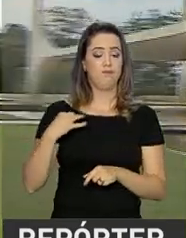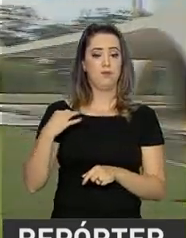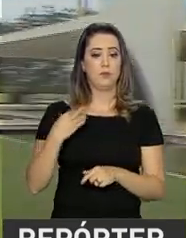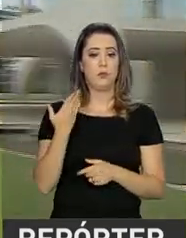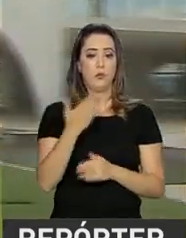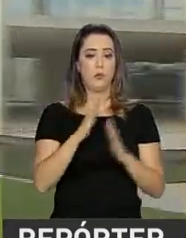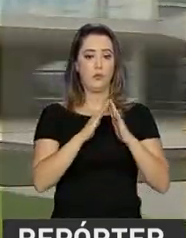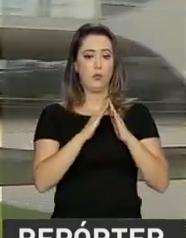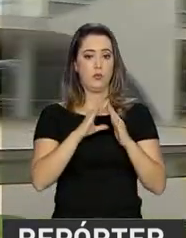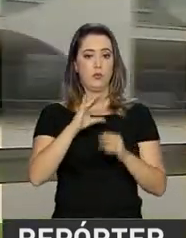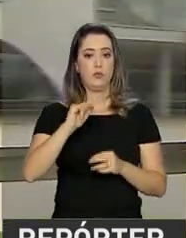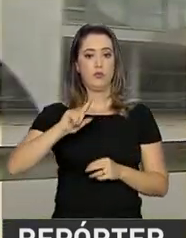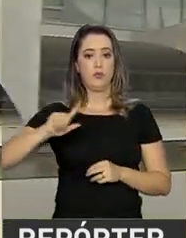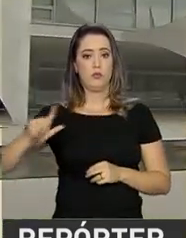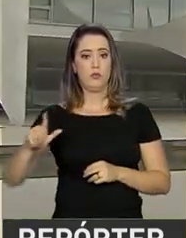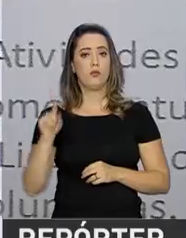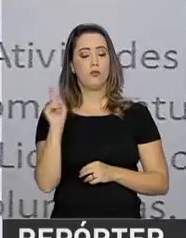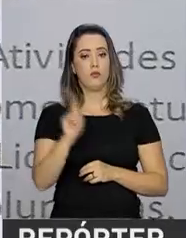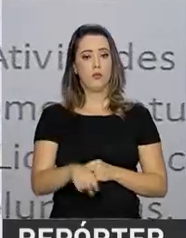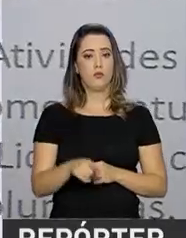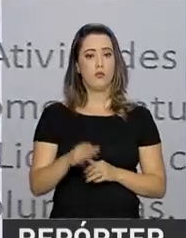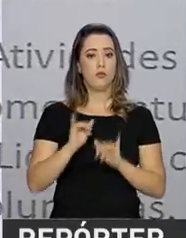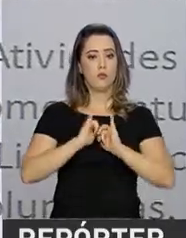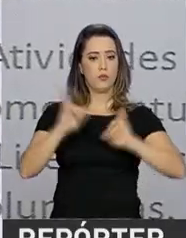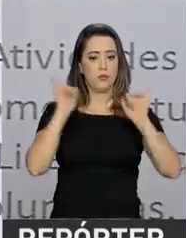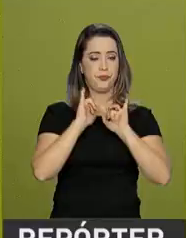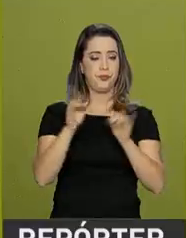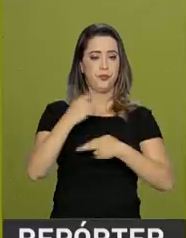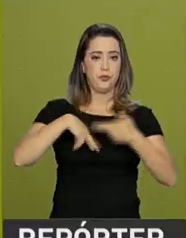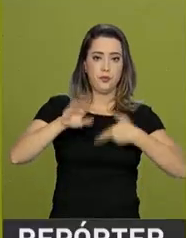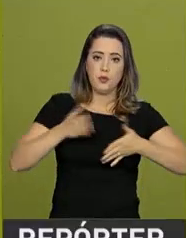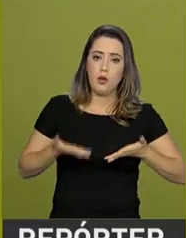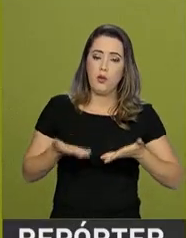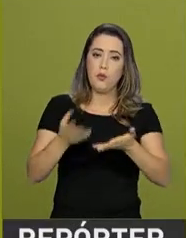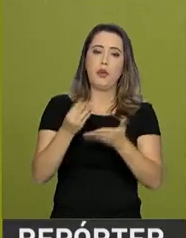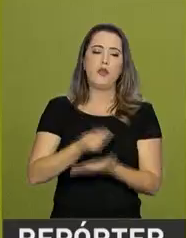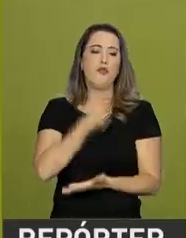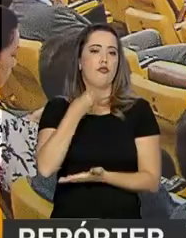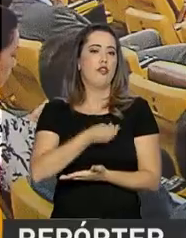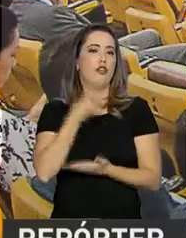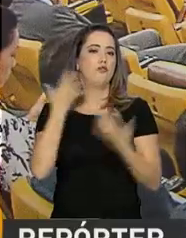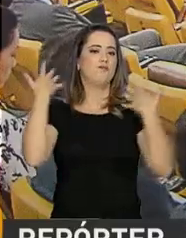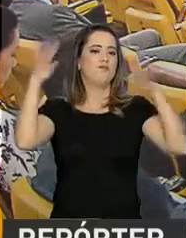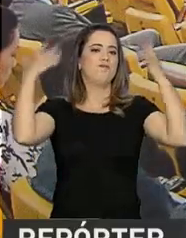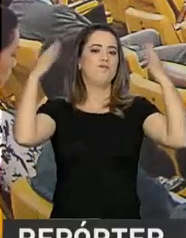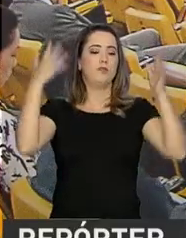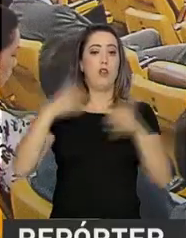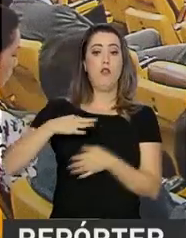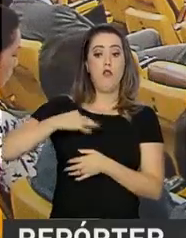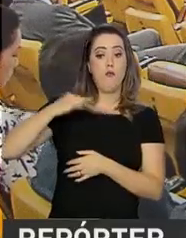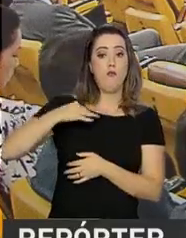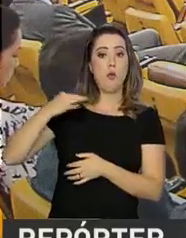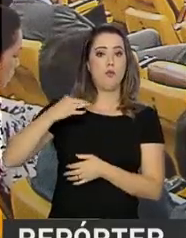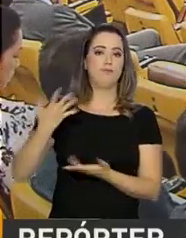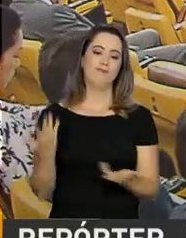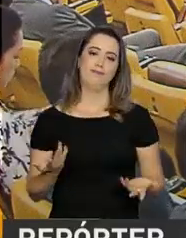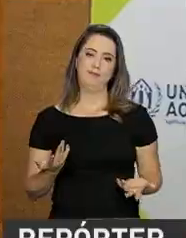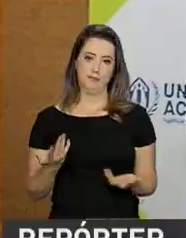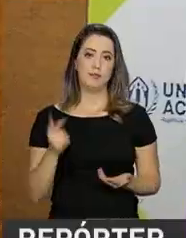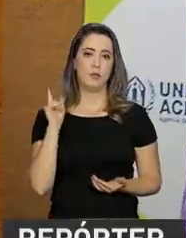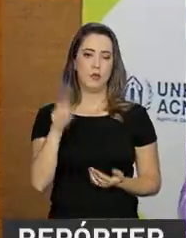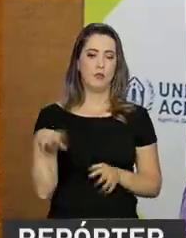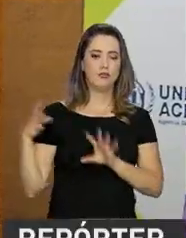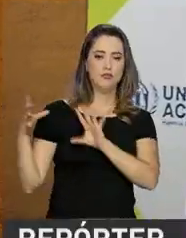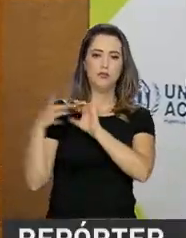a casa civil da presidência da república lançou o prêmio viva voluntário a ideia é ligar quem precisa ser ajudado